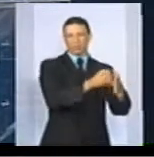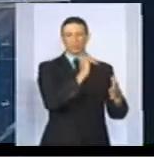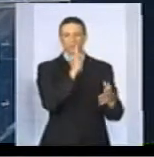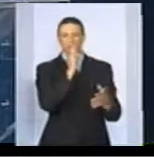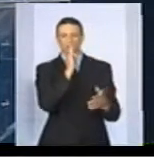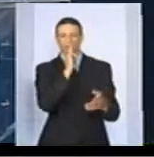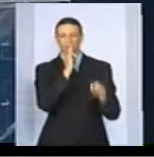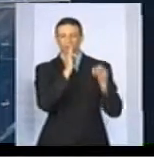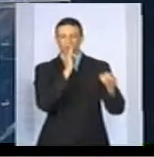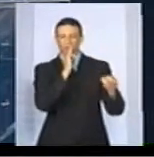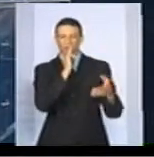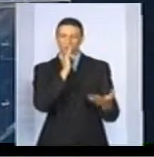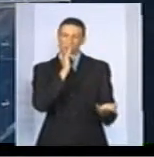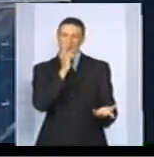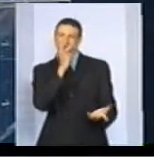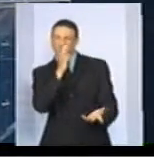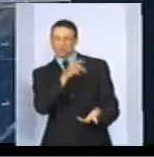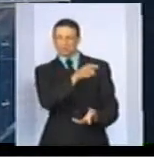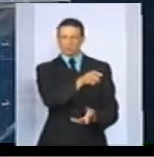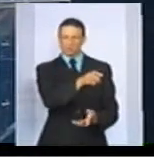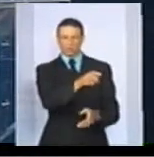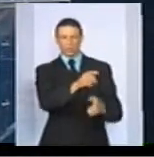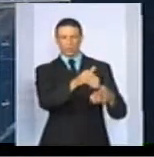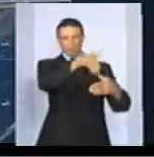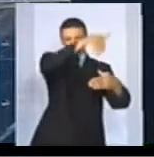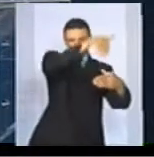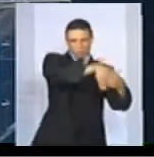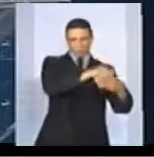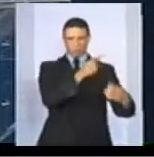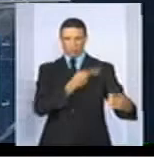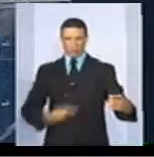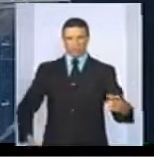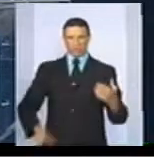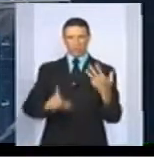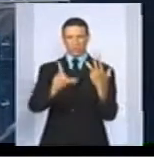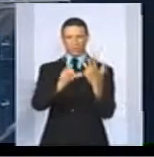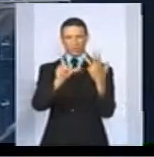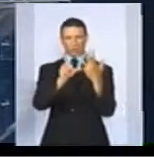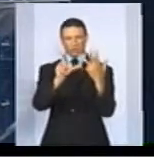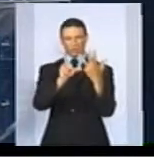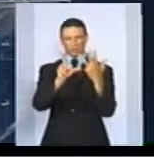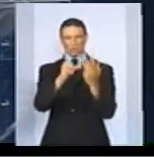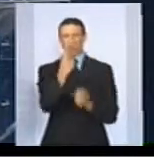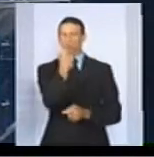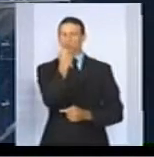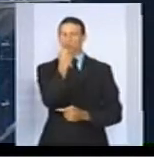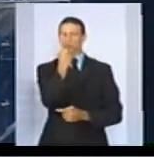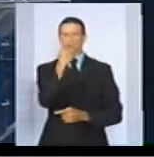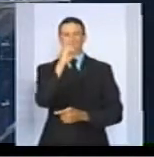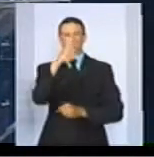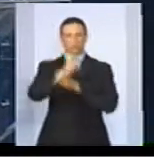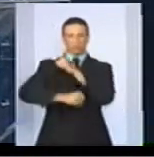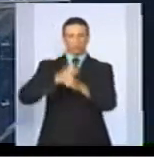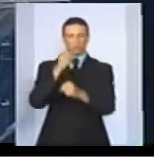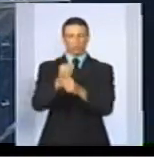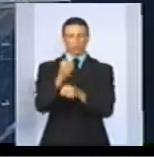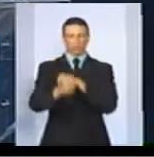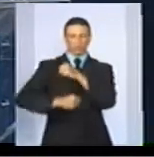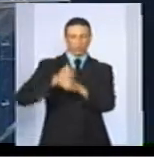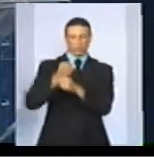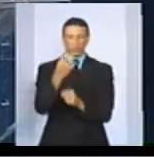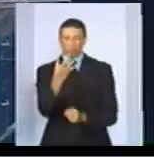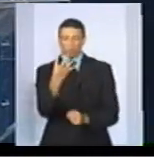tinham tinham exercido apenas um mandato foi o caso do presidente Lula um mandato portanto 4 anos e haviam